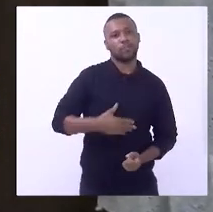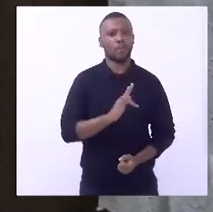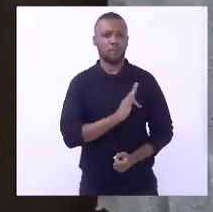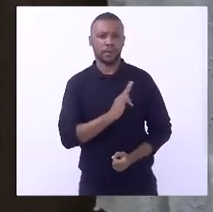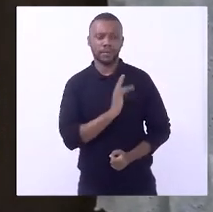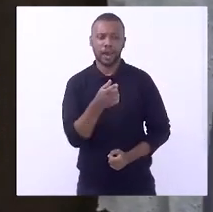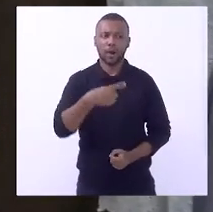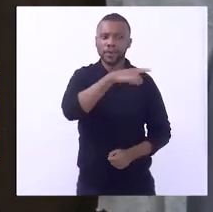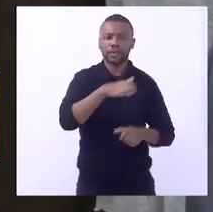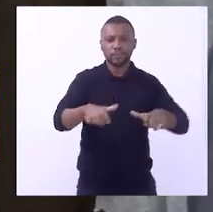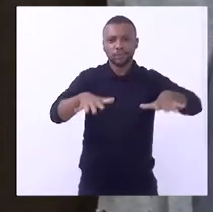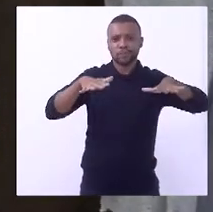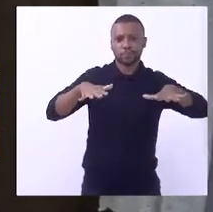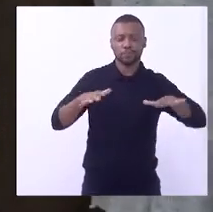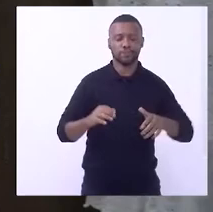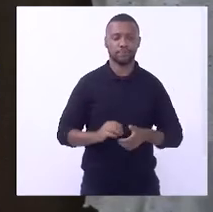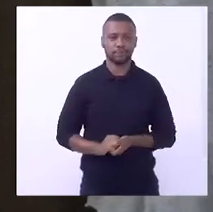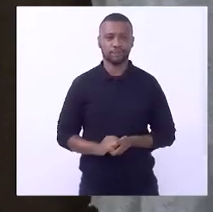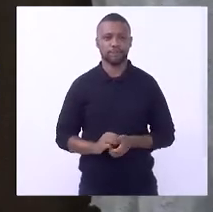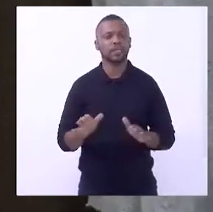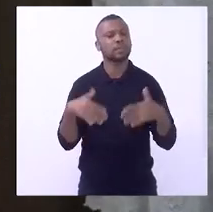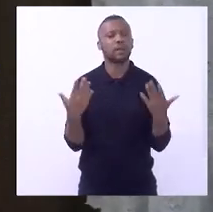Quando é, hein? O PSB